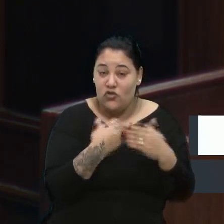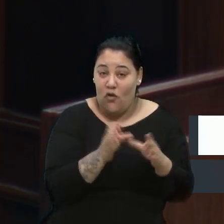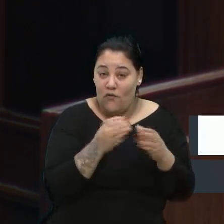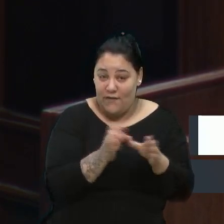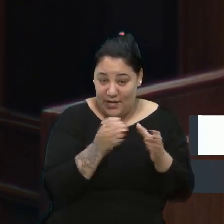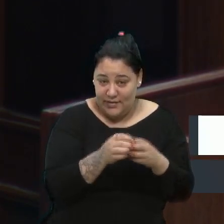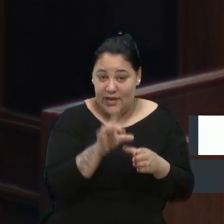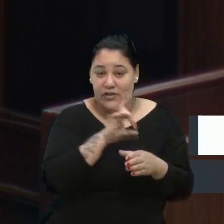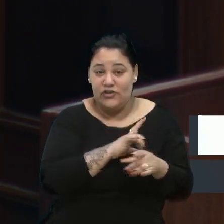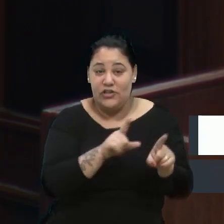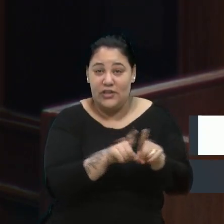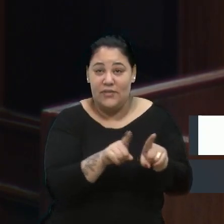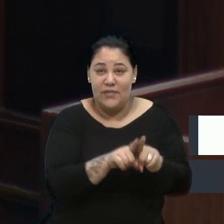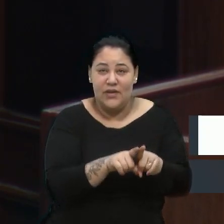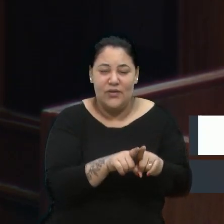da cidade.